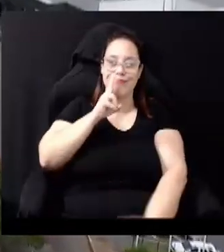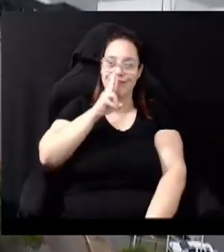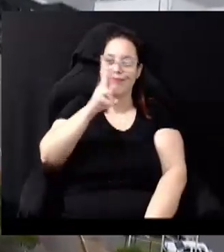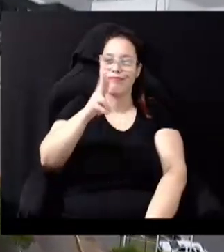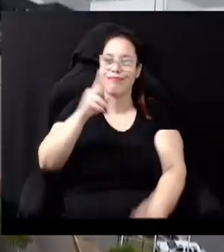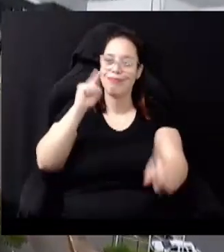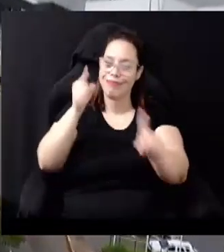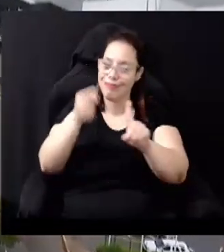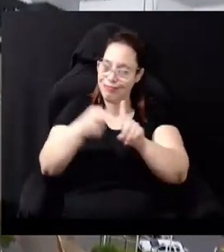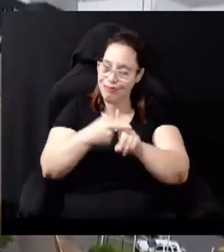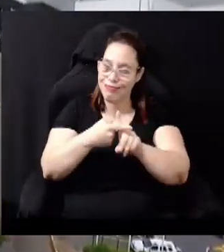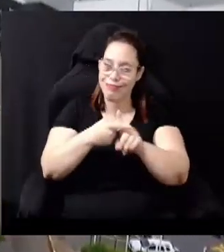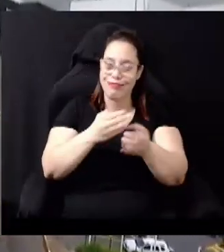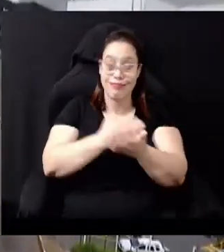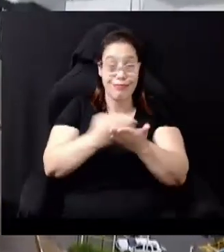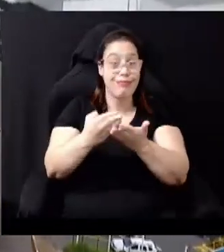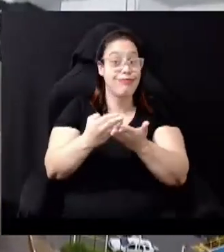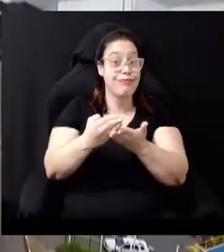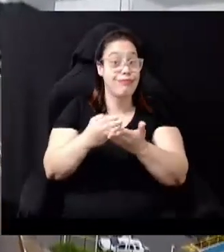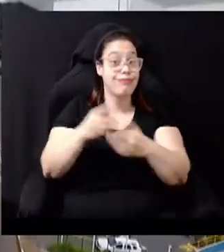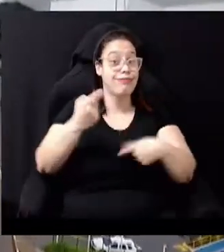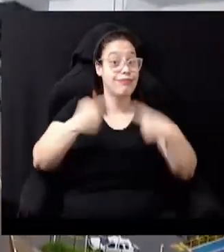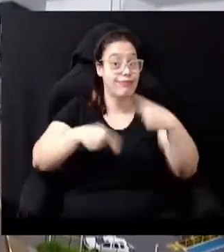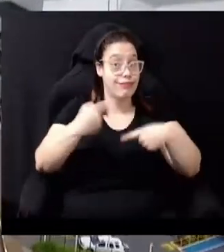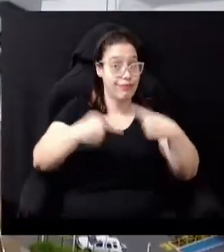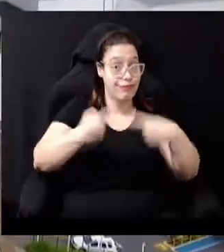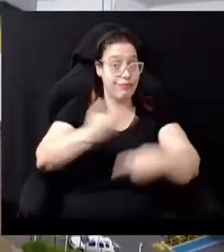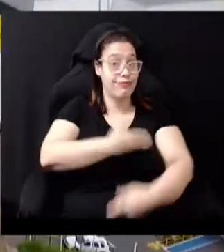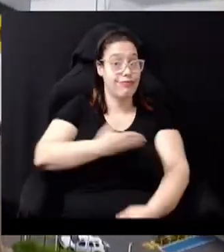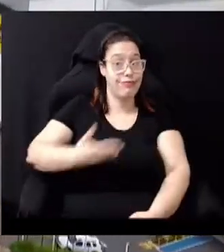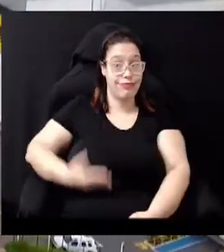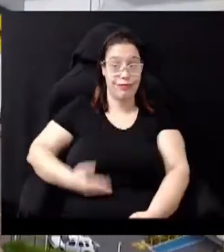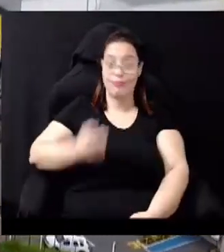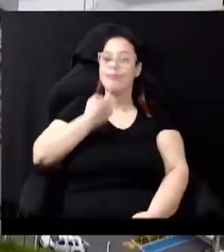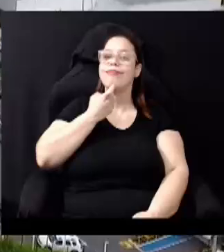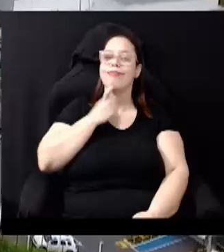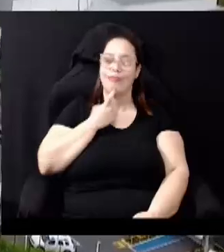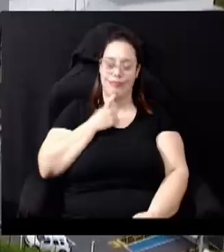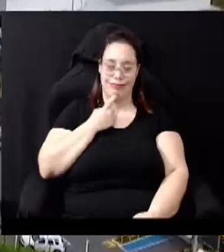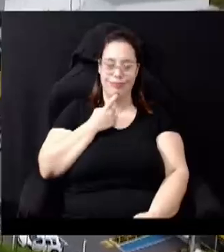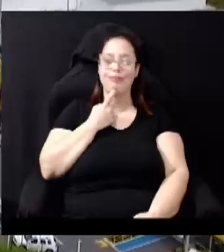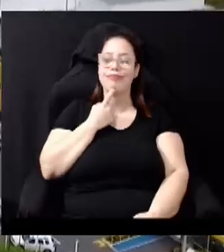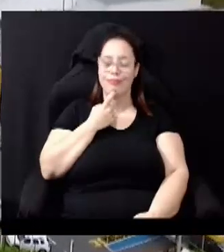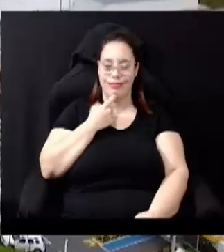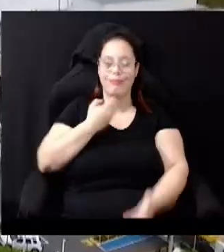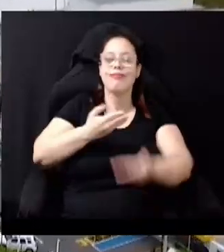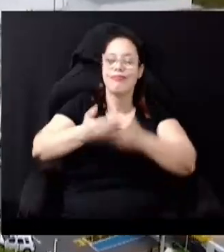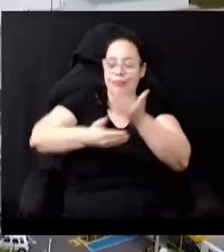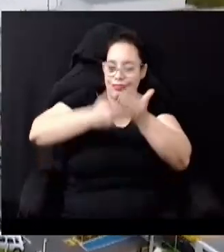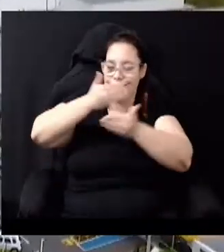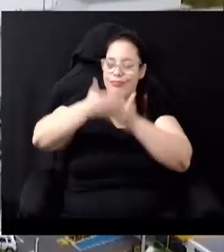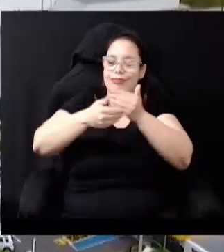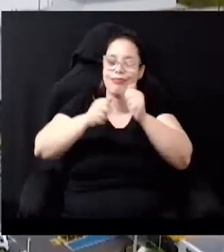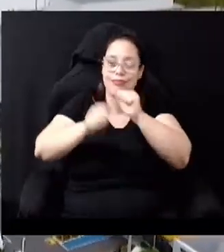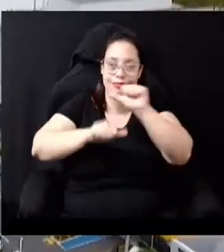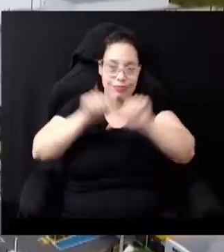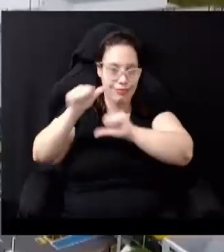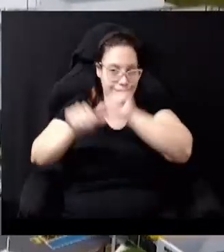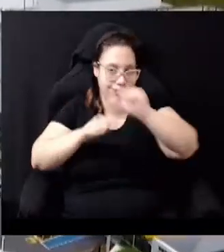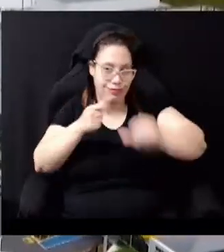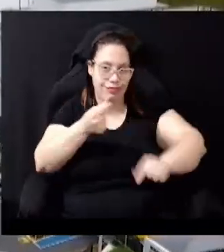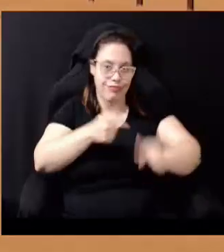a partir de políticas públicas na cidade de Campinas que contribuem para transformar a realidade